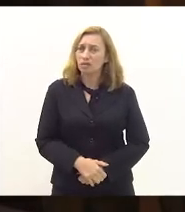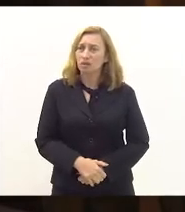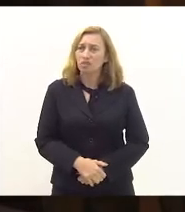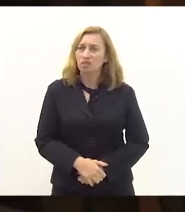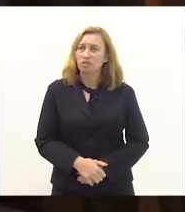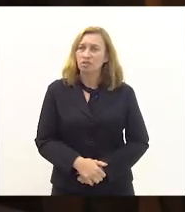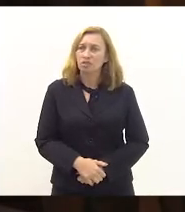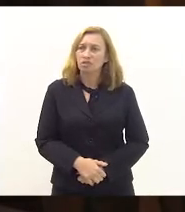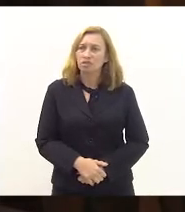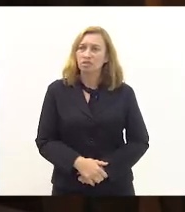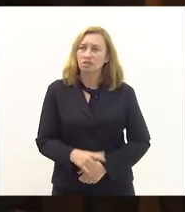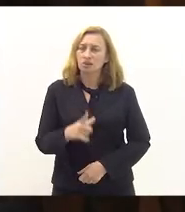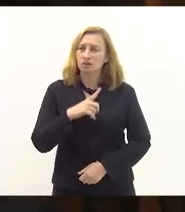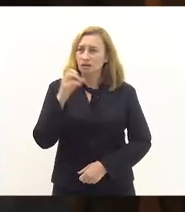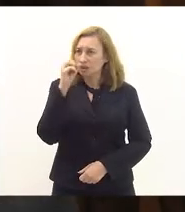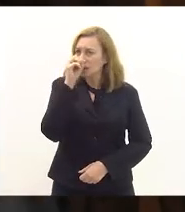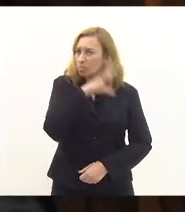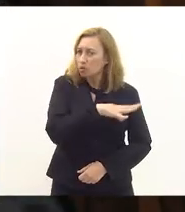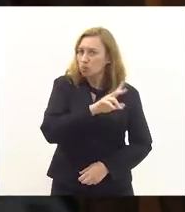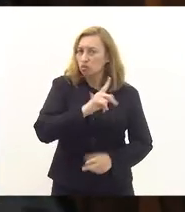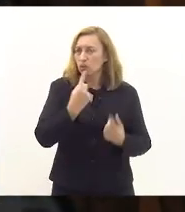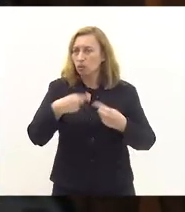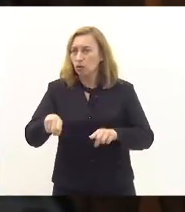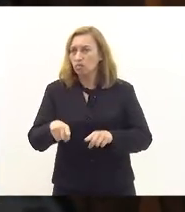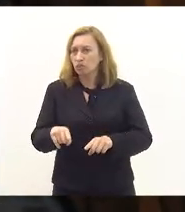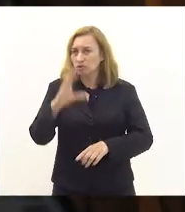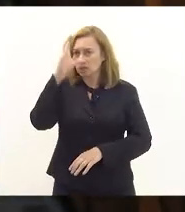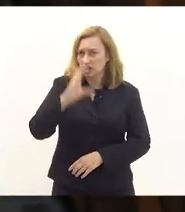que houvesse abuso contra os cidadãos.